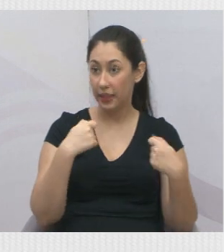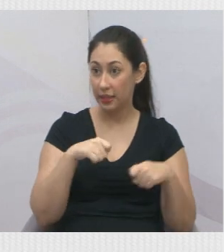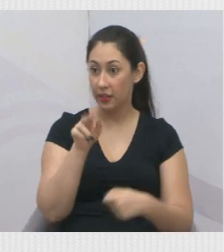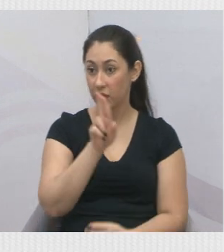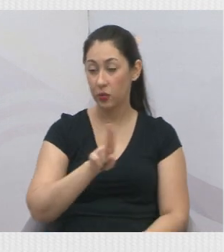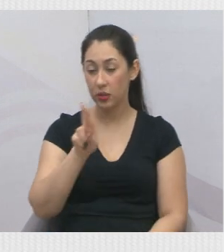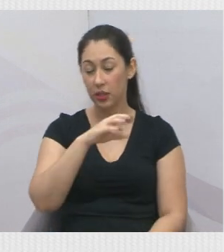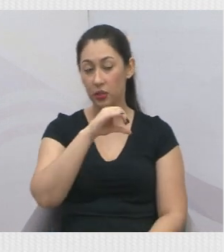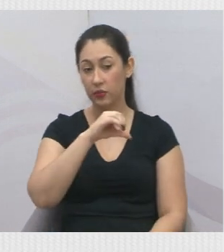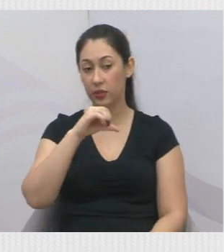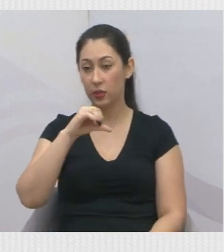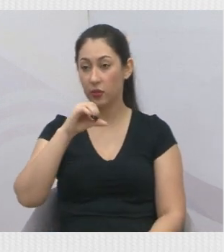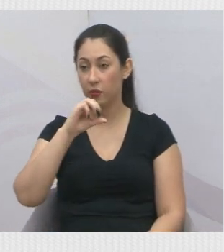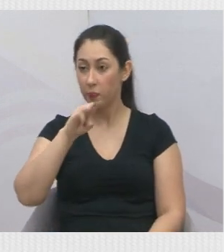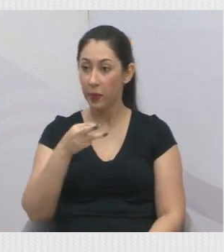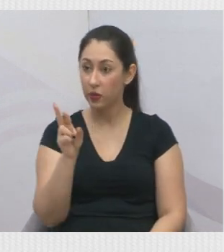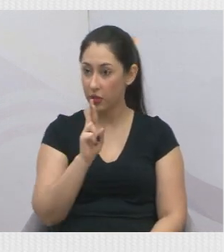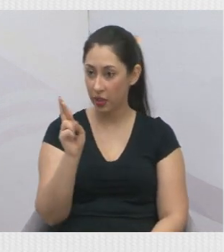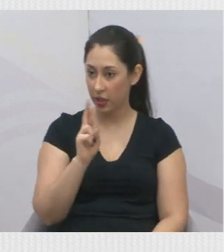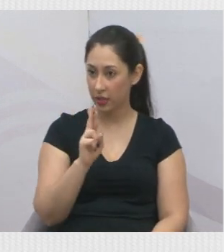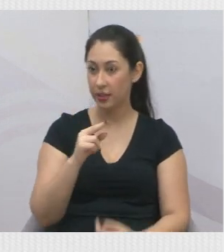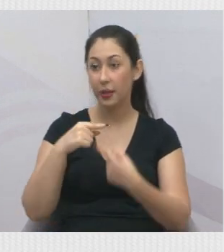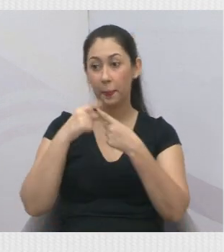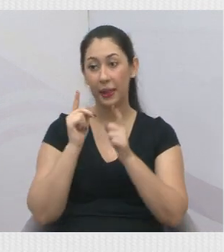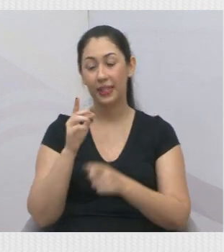99.044.000, 15%. O município aplicou